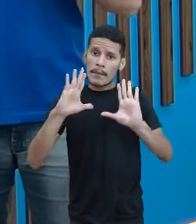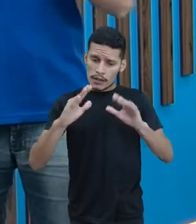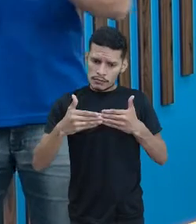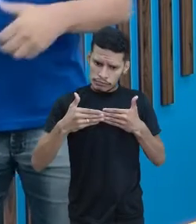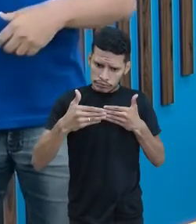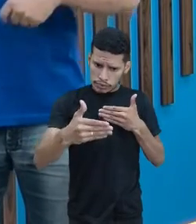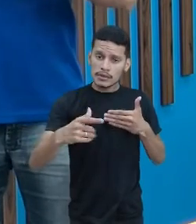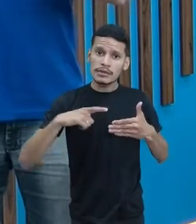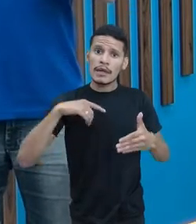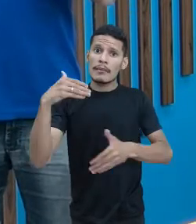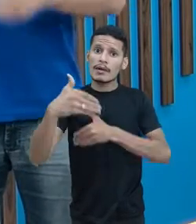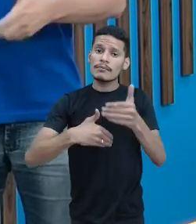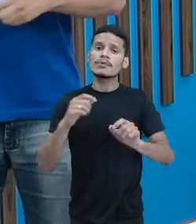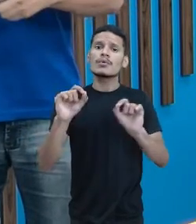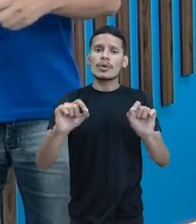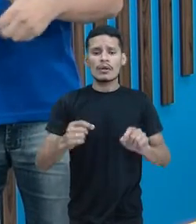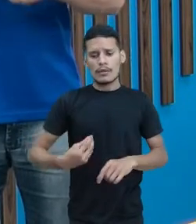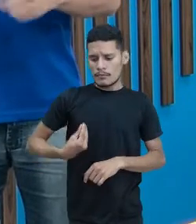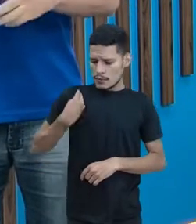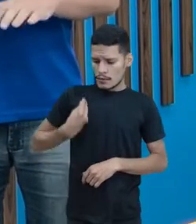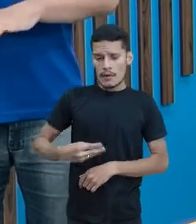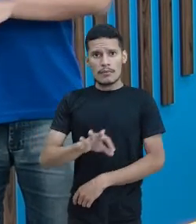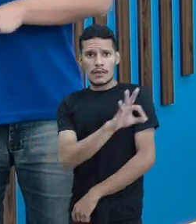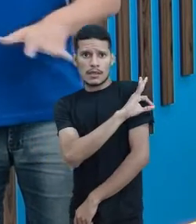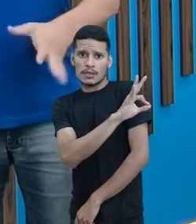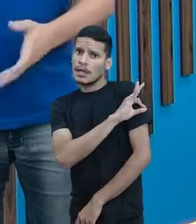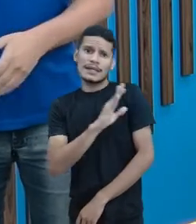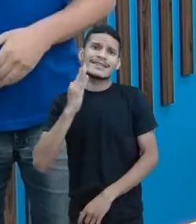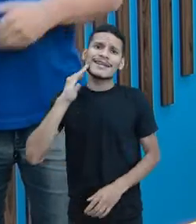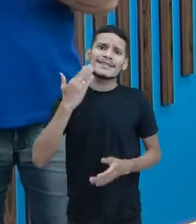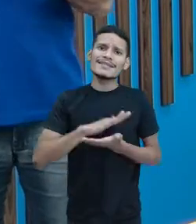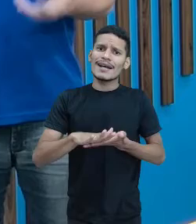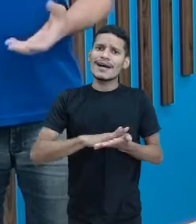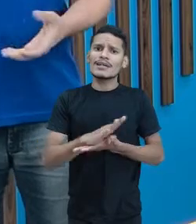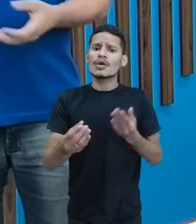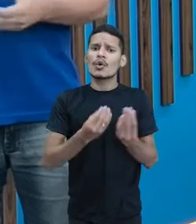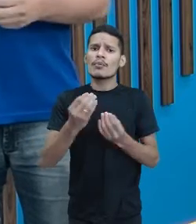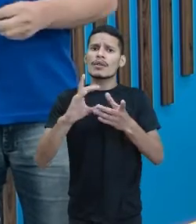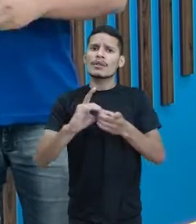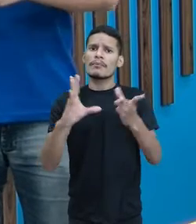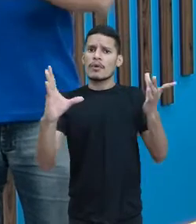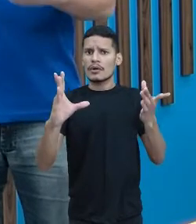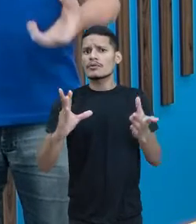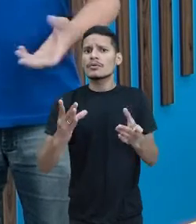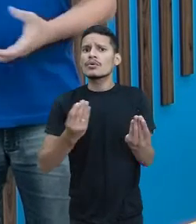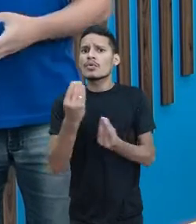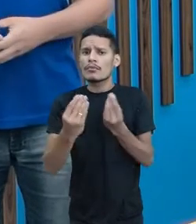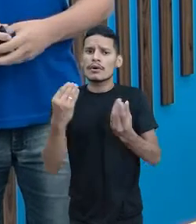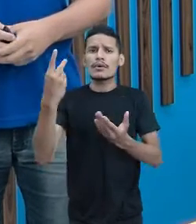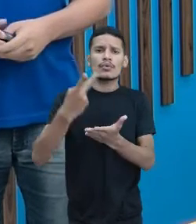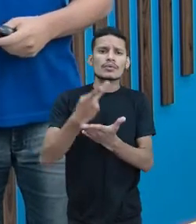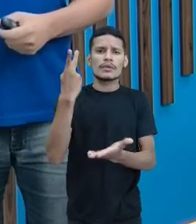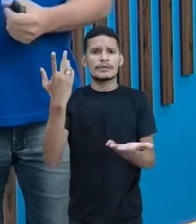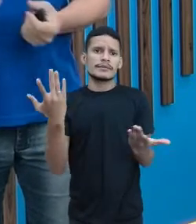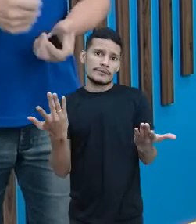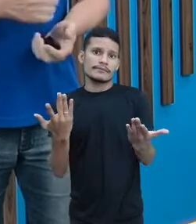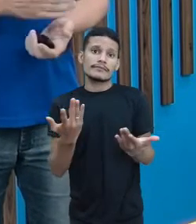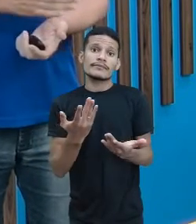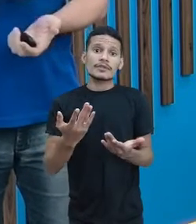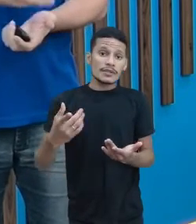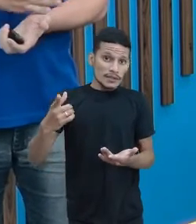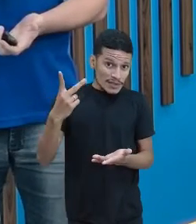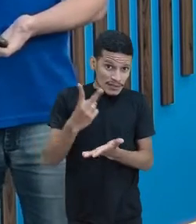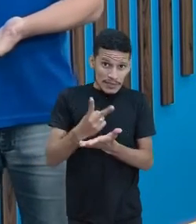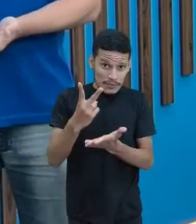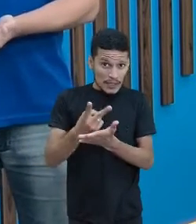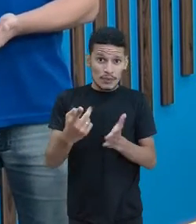gente tem uma participação muito presente de militares que não entendem o trato democrático, as instituições democráticas, e acabam usando muitas